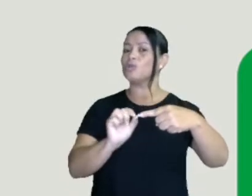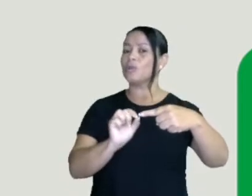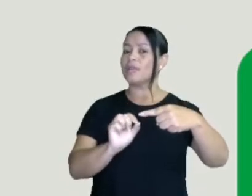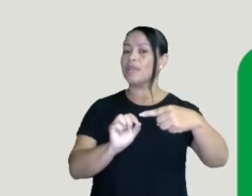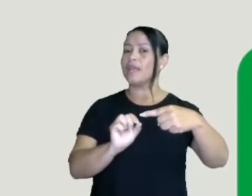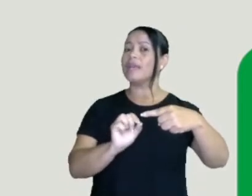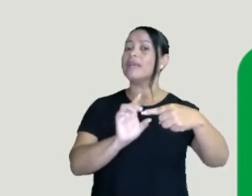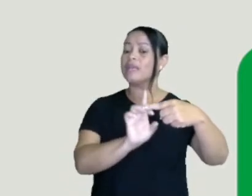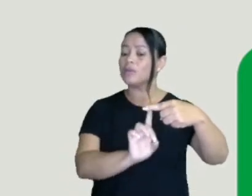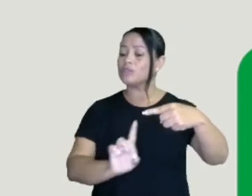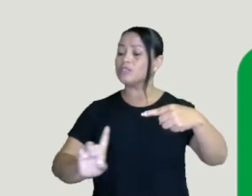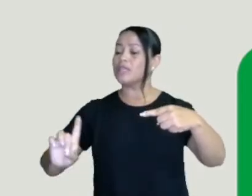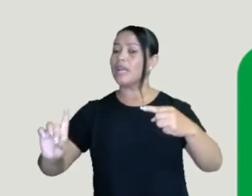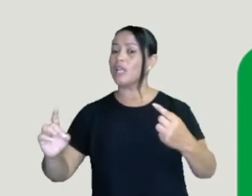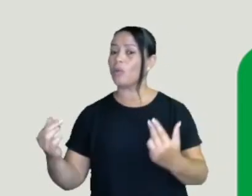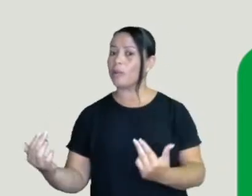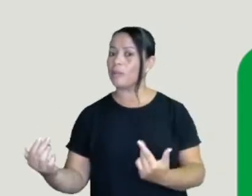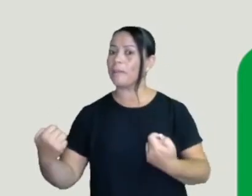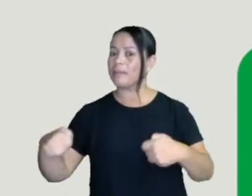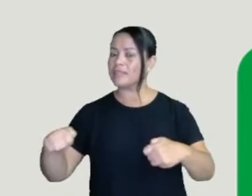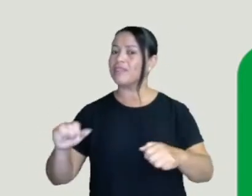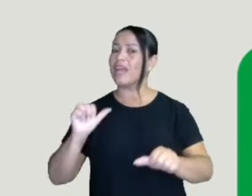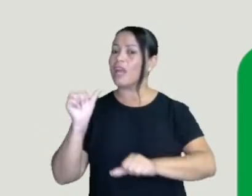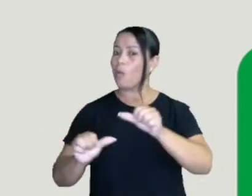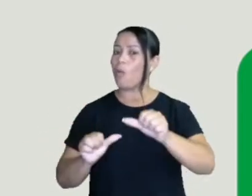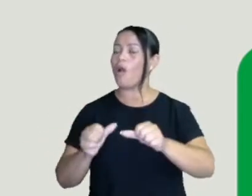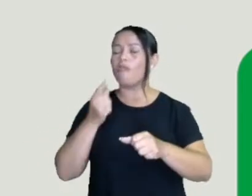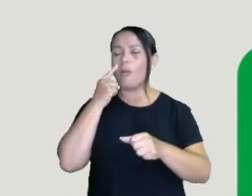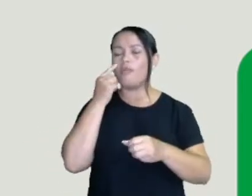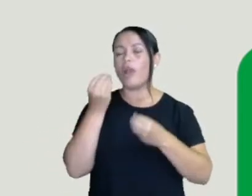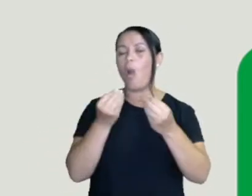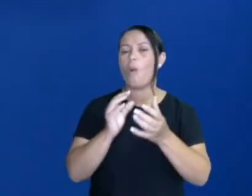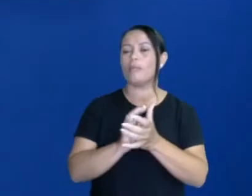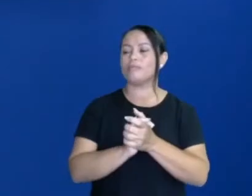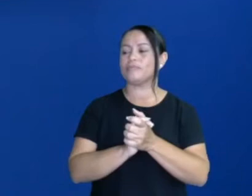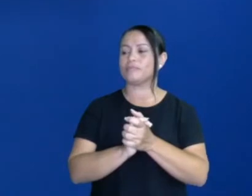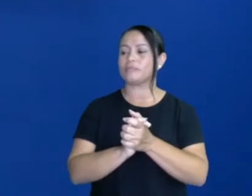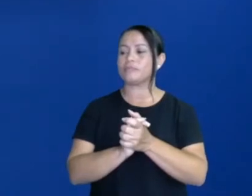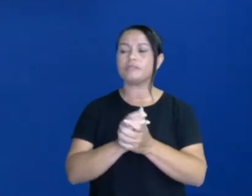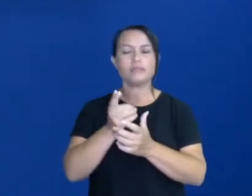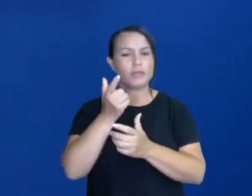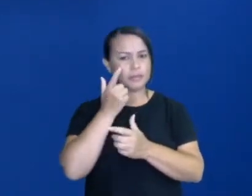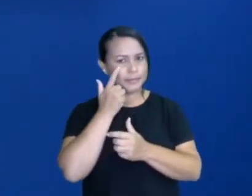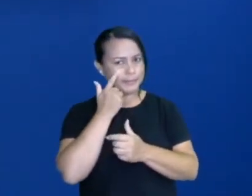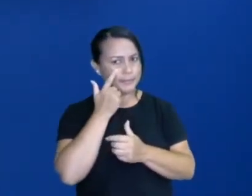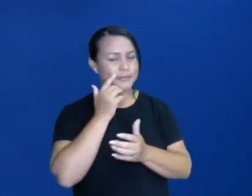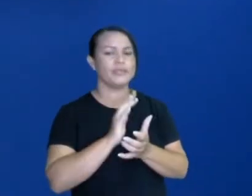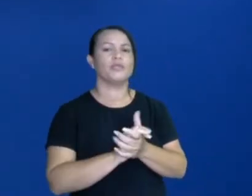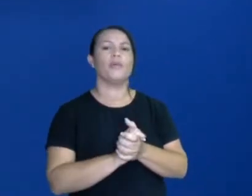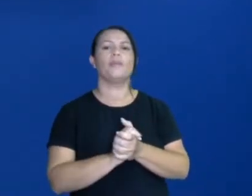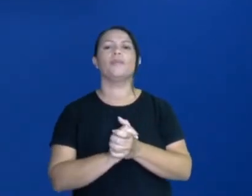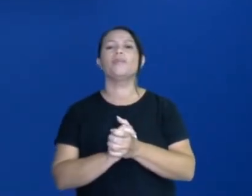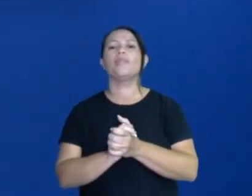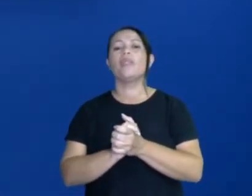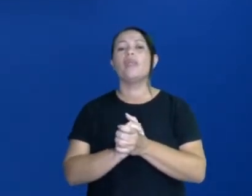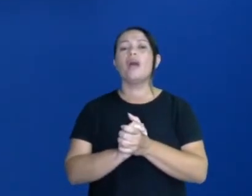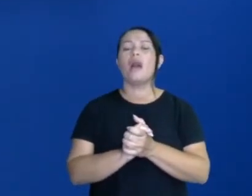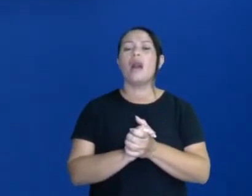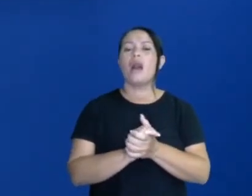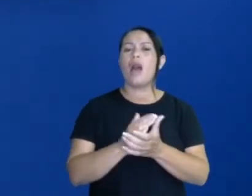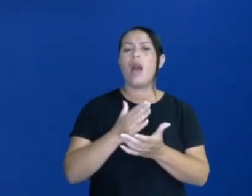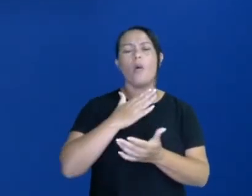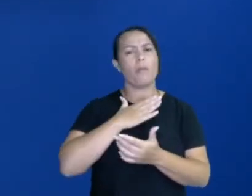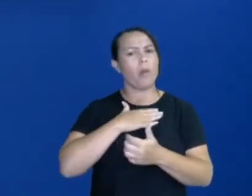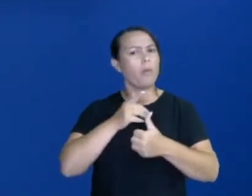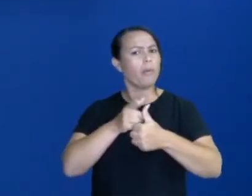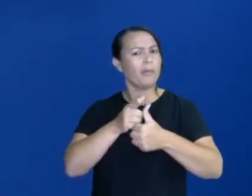com denominadores iguais e possamos utilizar o primeiro caso. Pois bem, olha aí. O meu